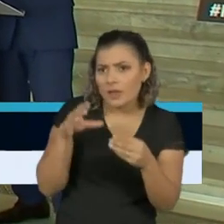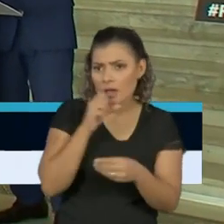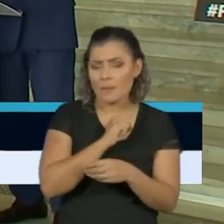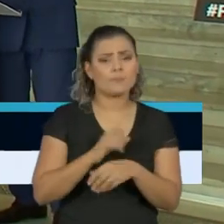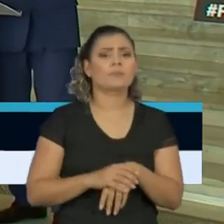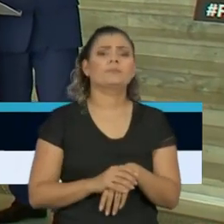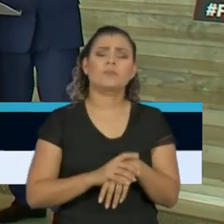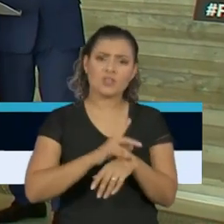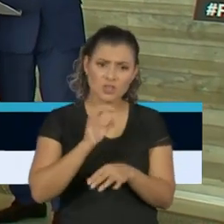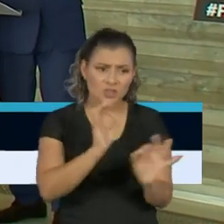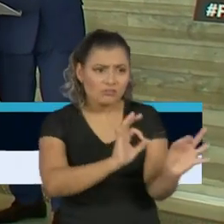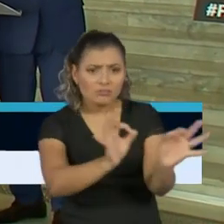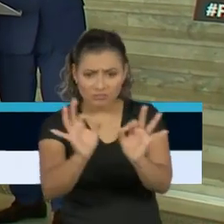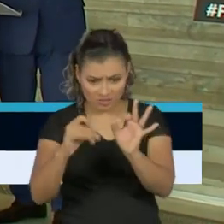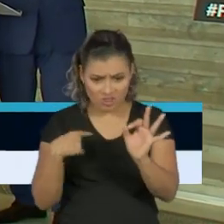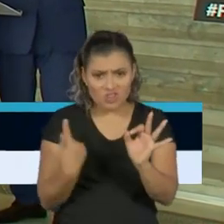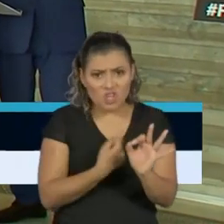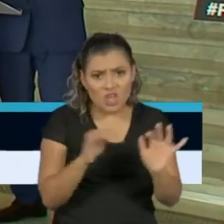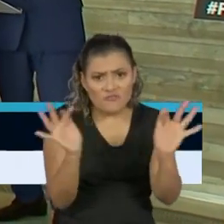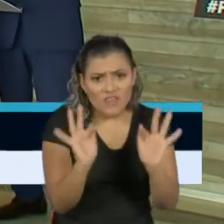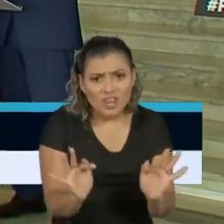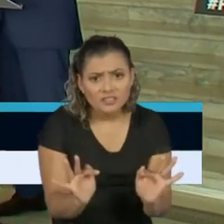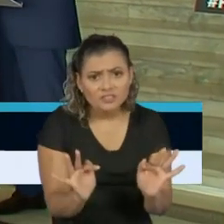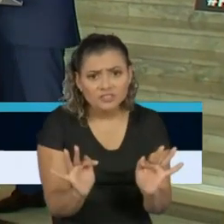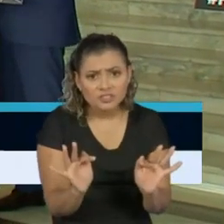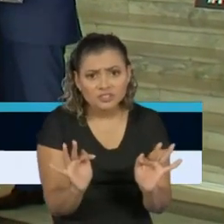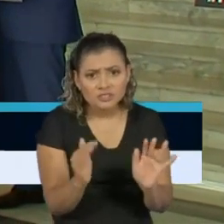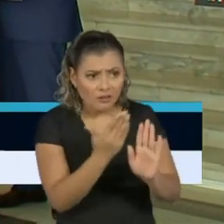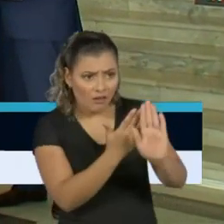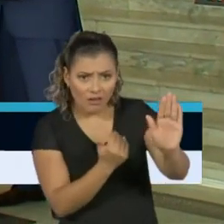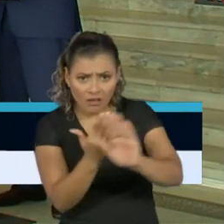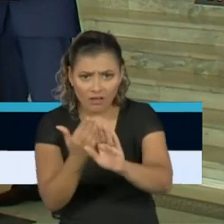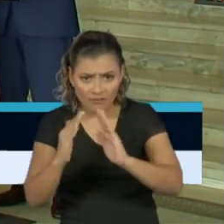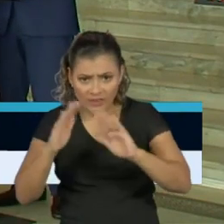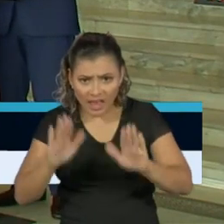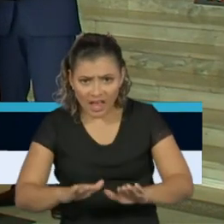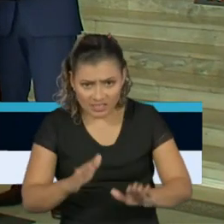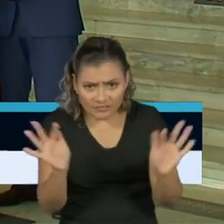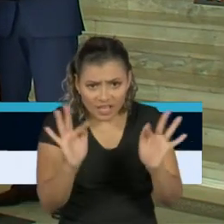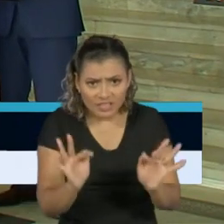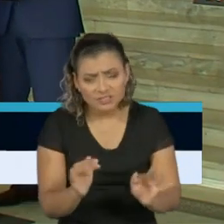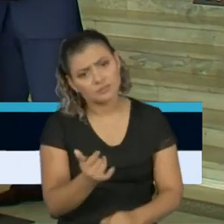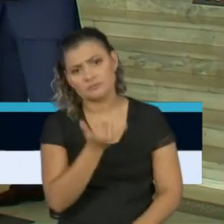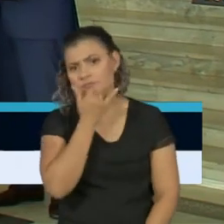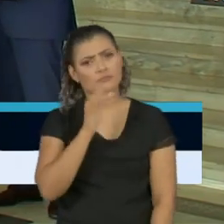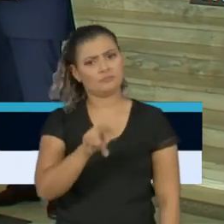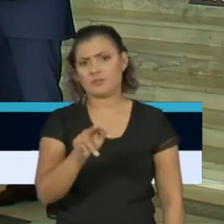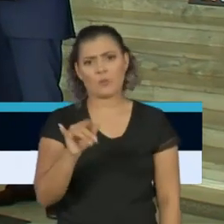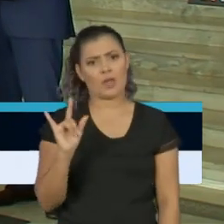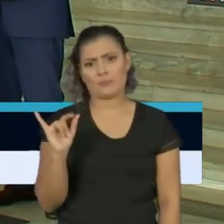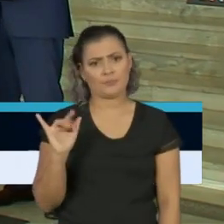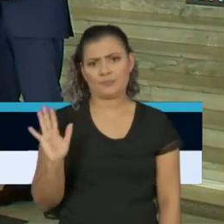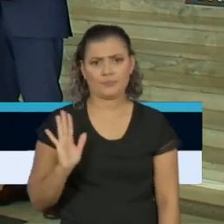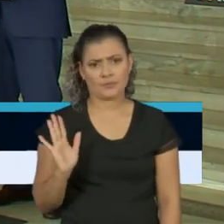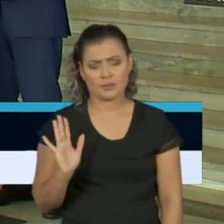de nós está feliz com esse afastamento social. E eu sou testemunha de quão difícil foi para